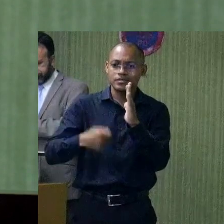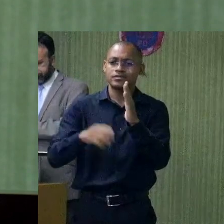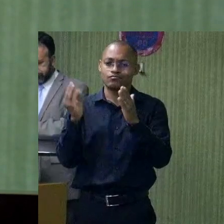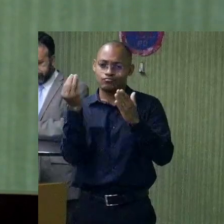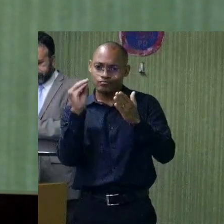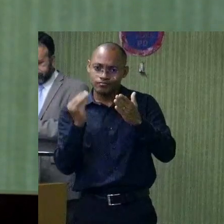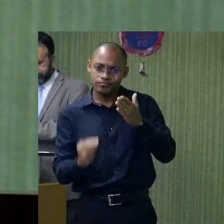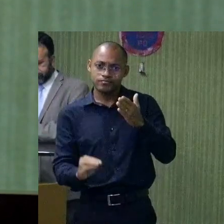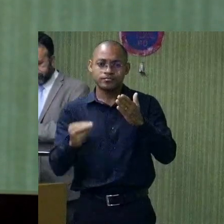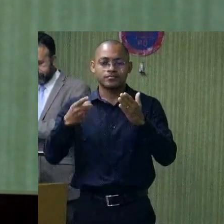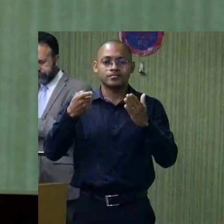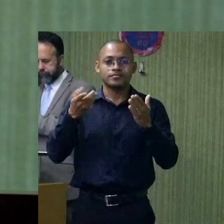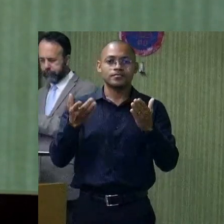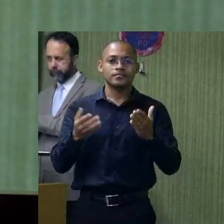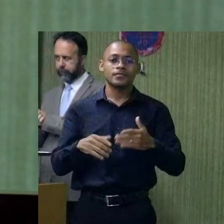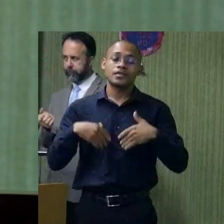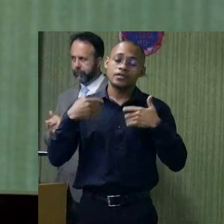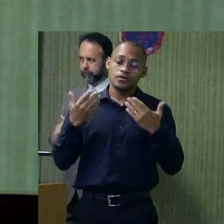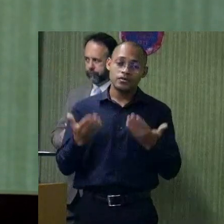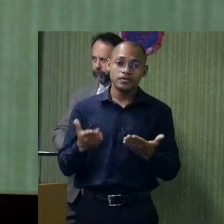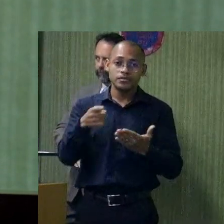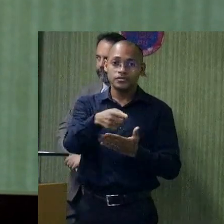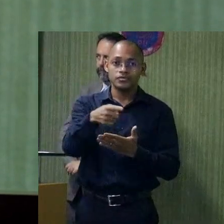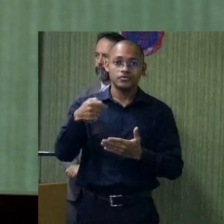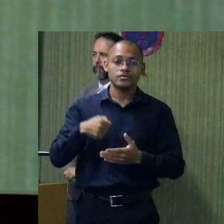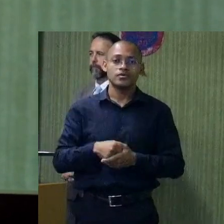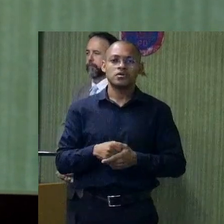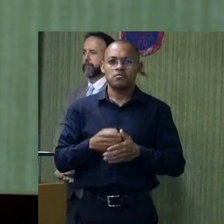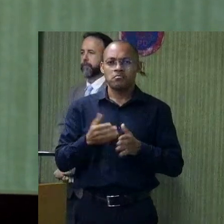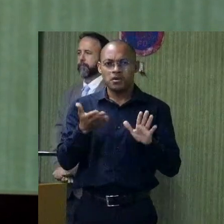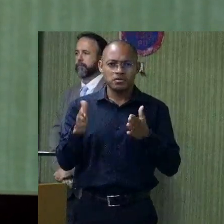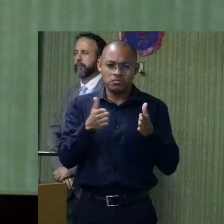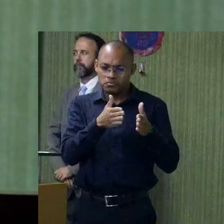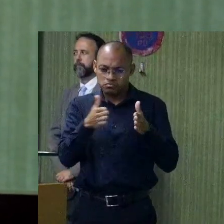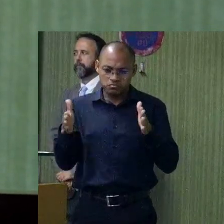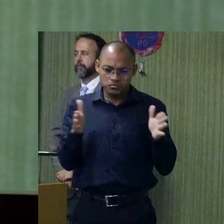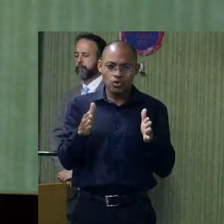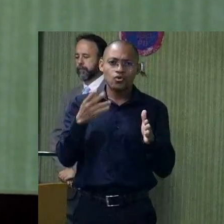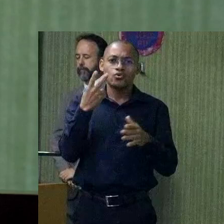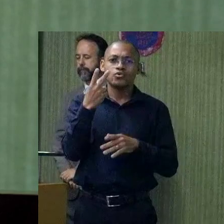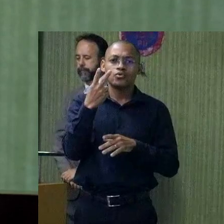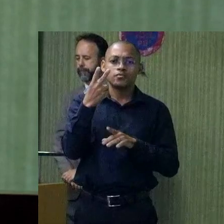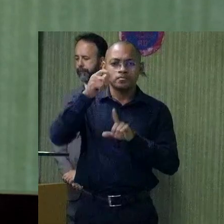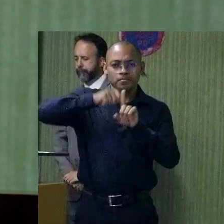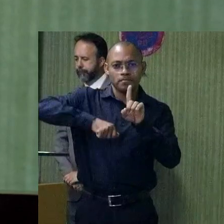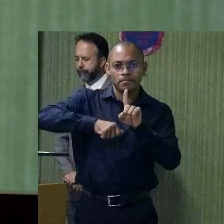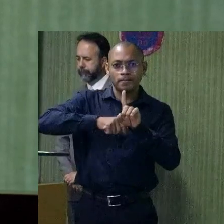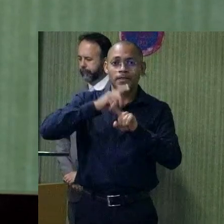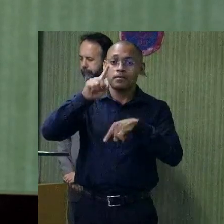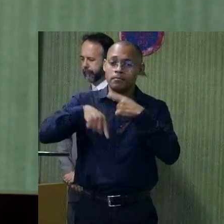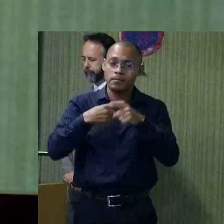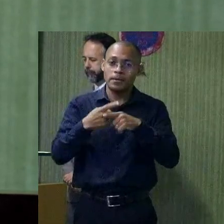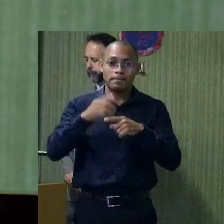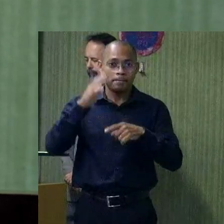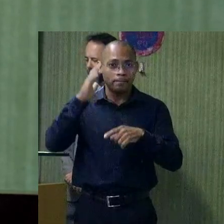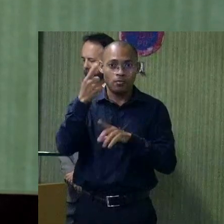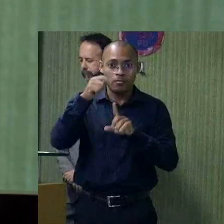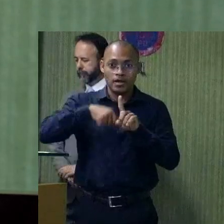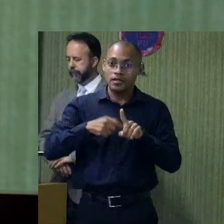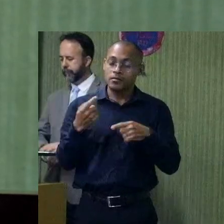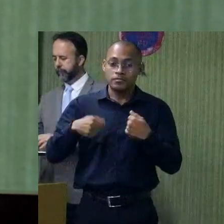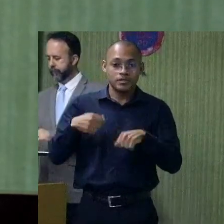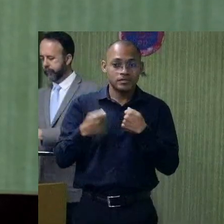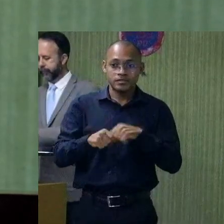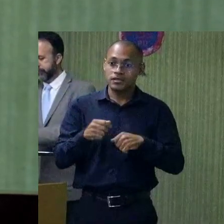de adesão né então isso foram os dois primeiros meses mas o segundo mês foi um recorte nesse sentido de não perder os